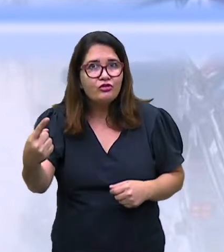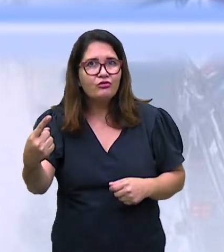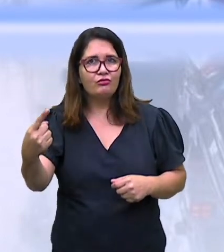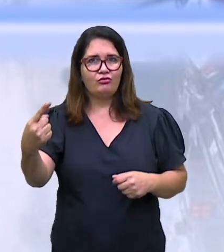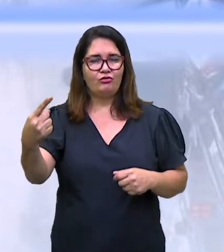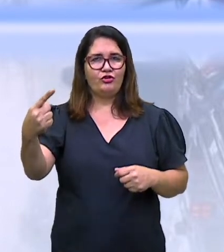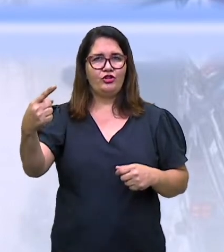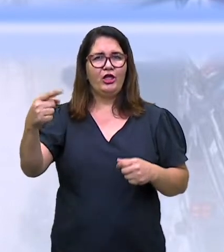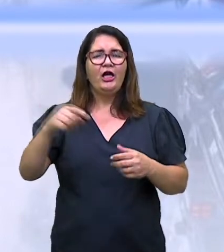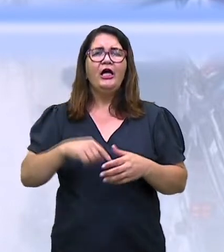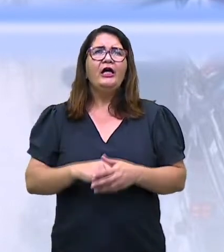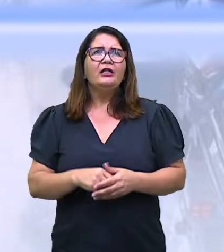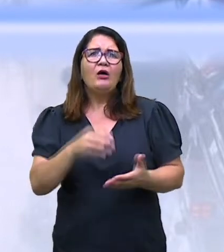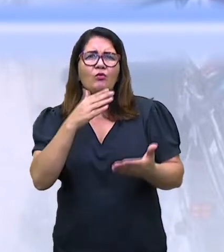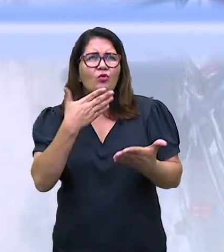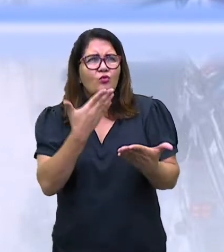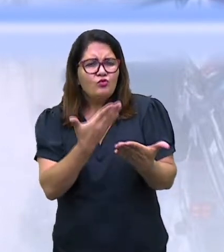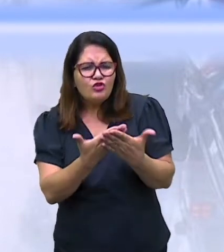né,